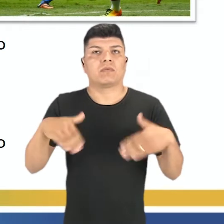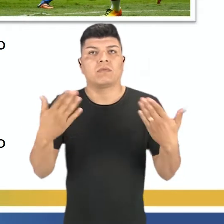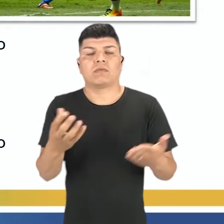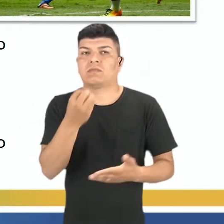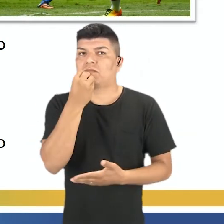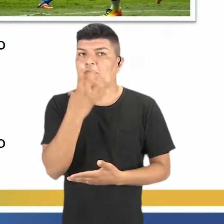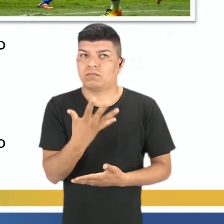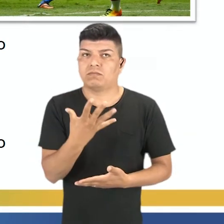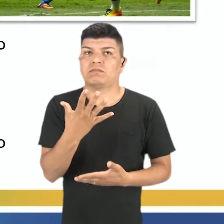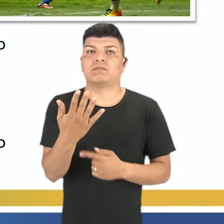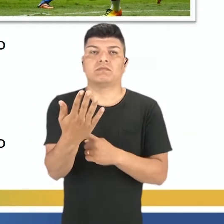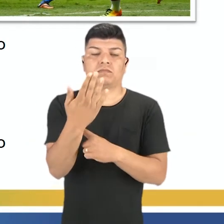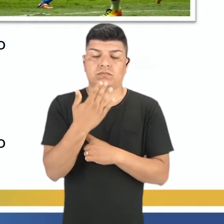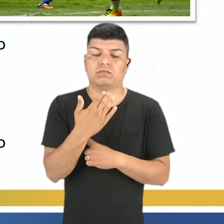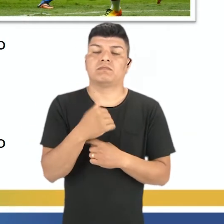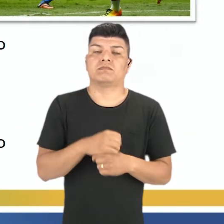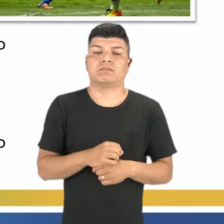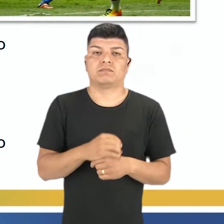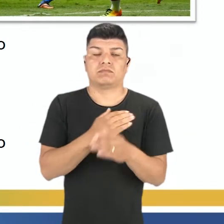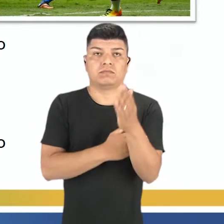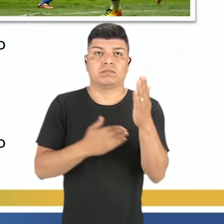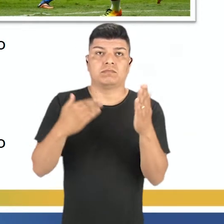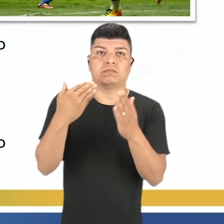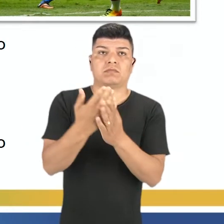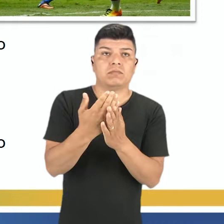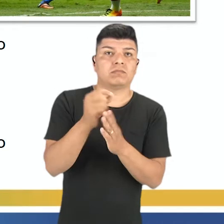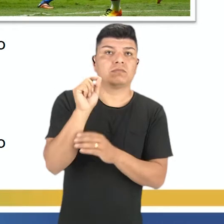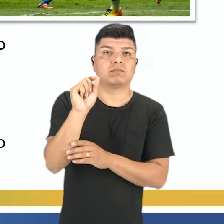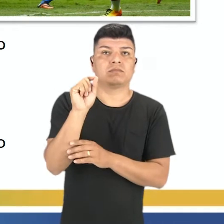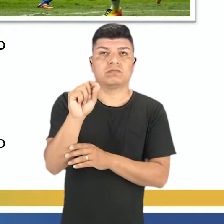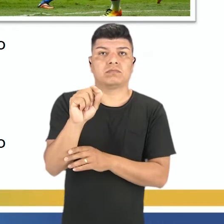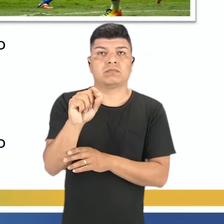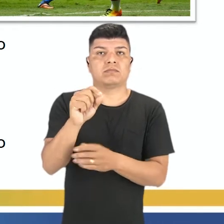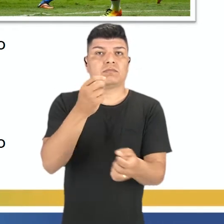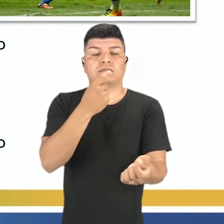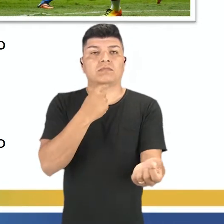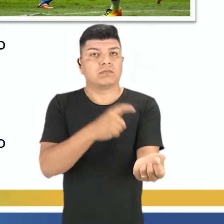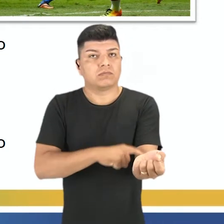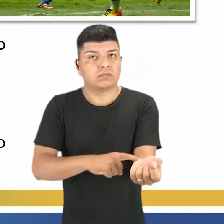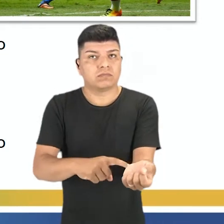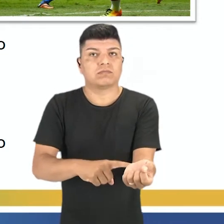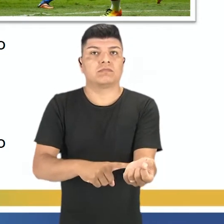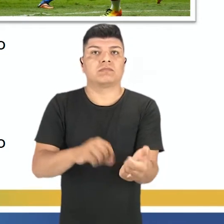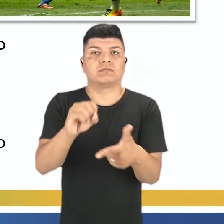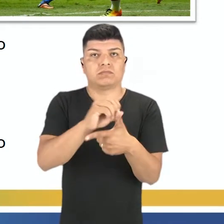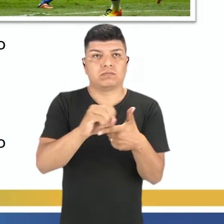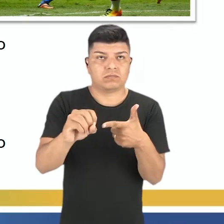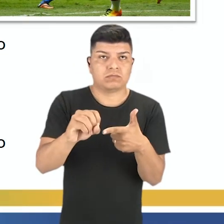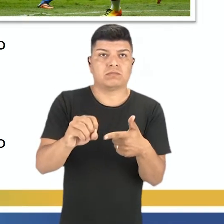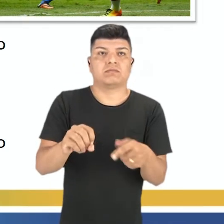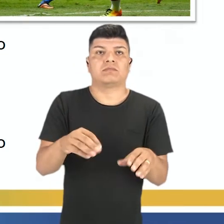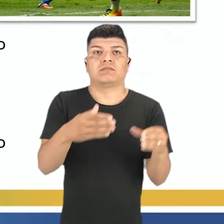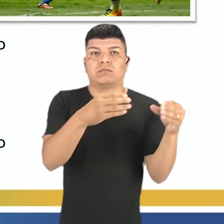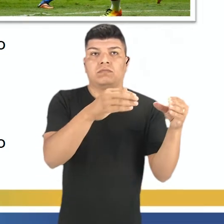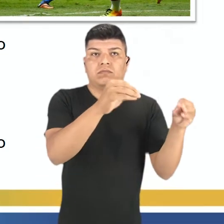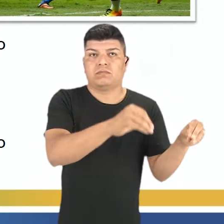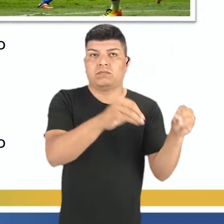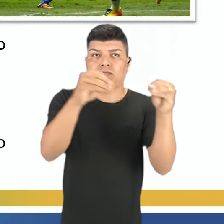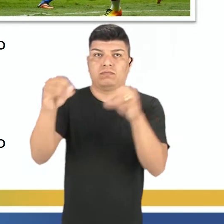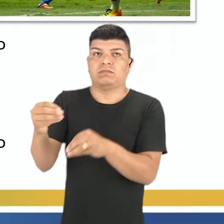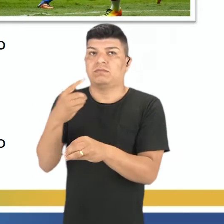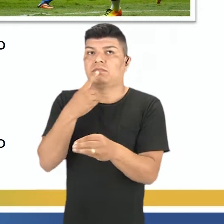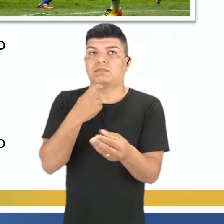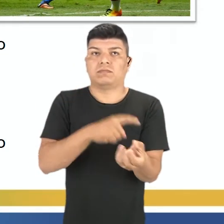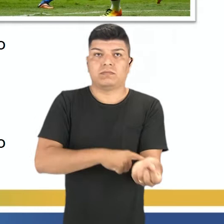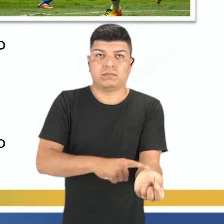podem trazer? Aumento dos glóbulos vermelhos, da taxa de oxigênio, transporte, que é transportado pelo sangue, melhora a